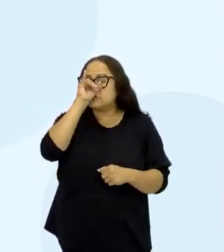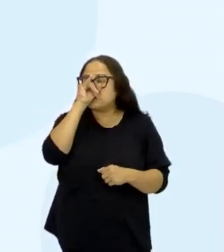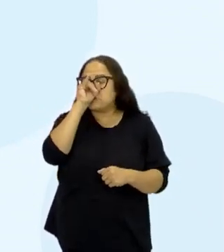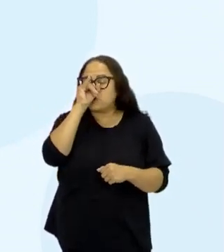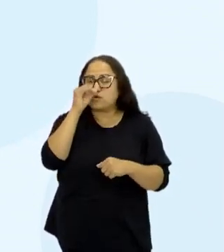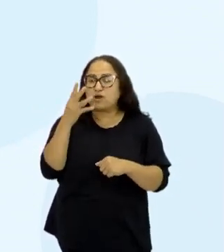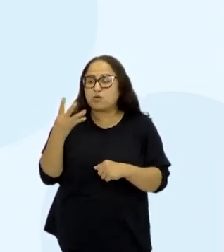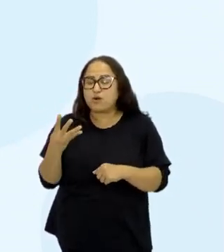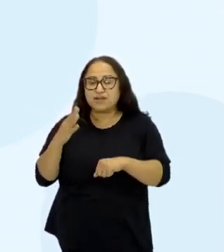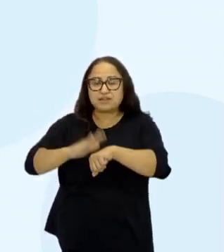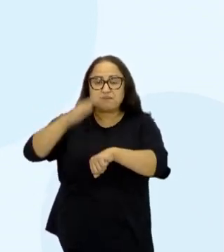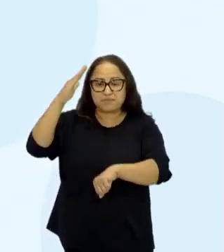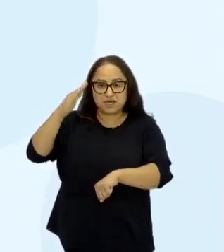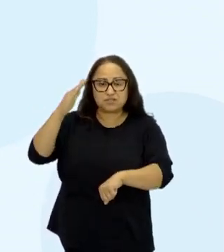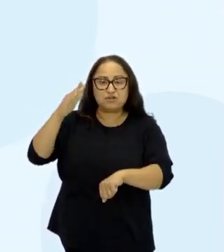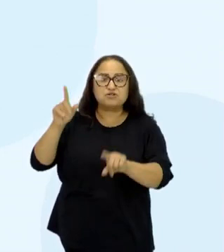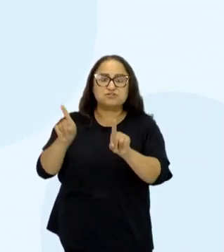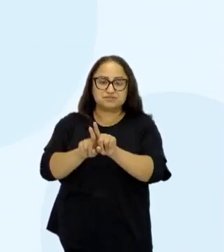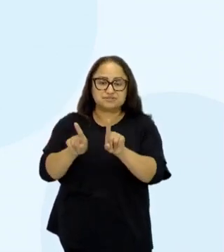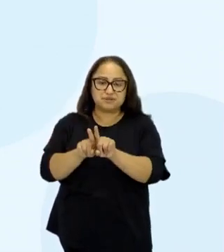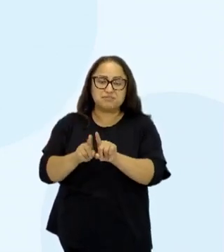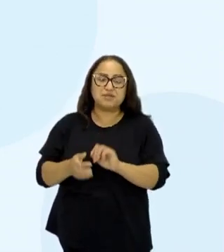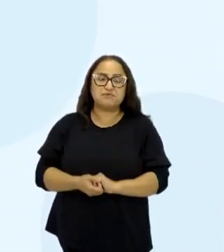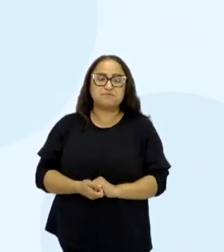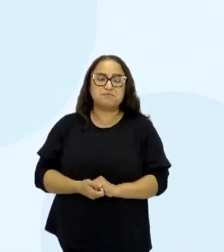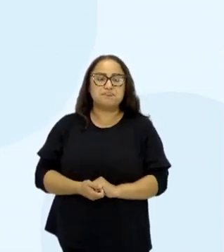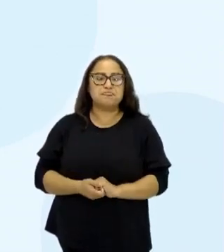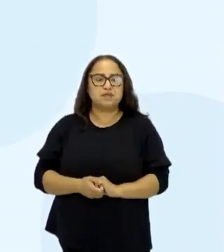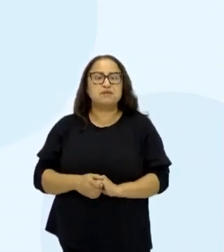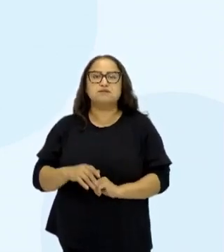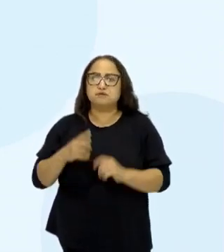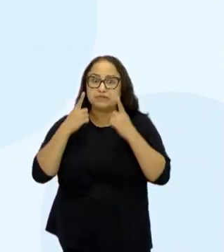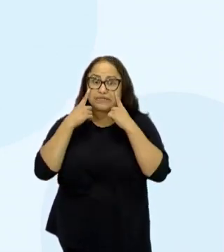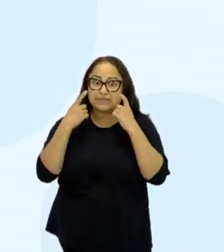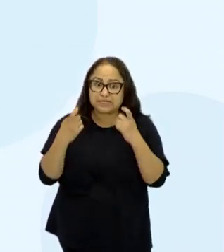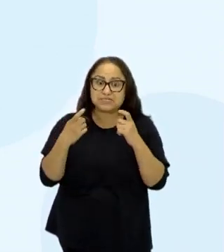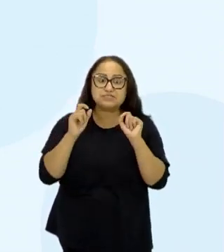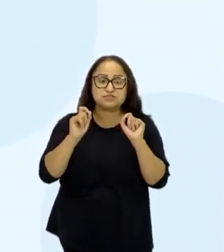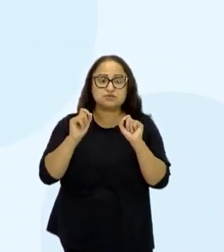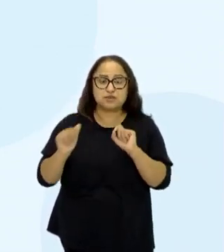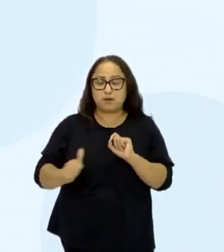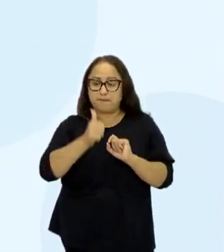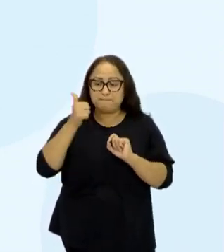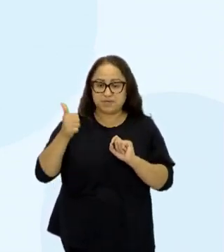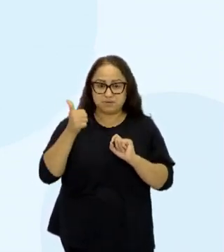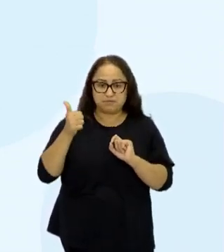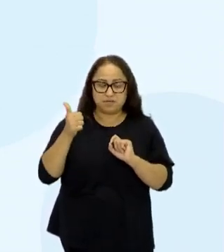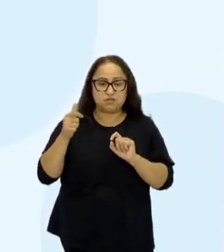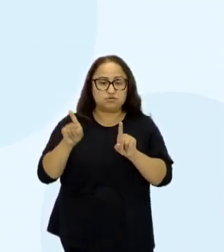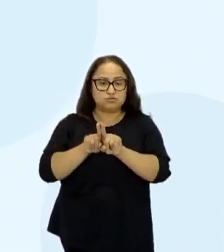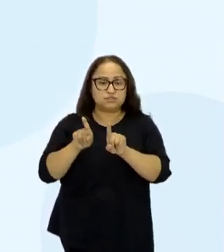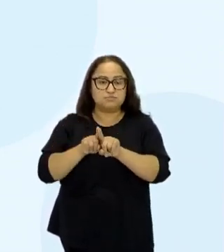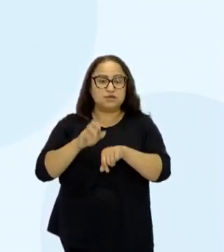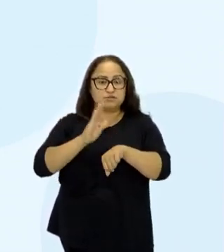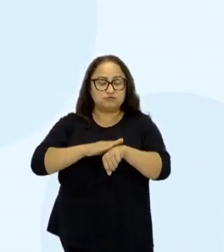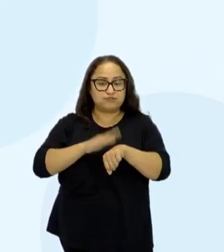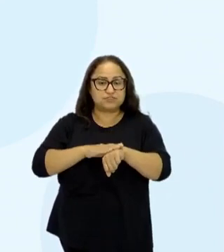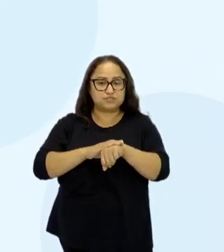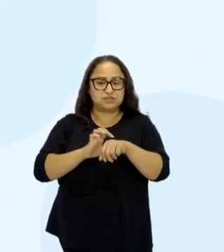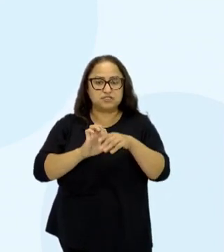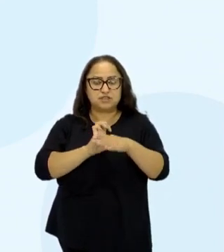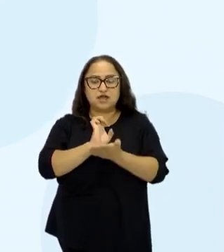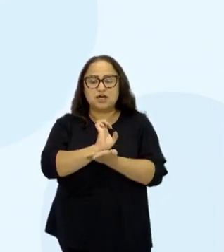quarta maior produção, né? E interessante aí, Alcides, primeiro colocado tanto na produção, né, na